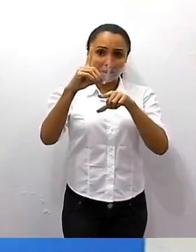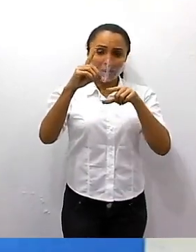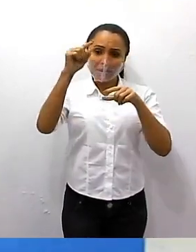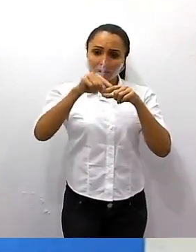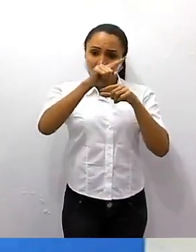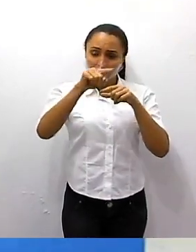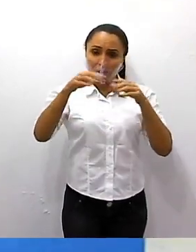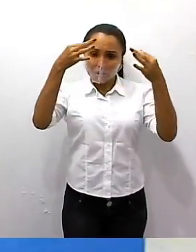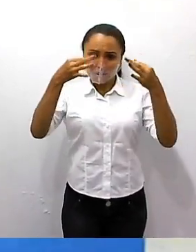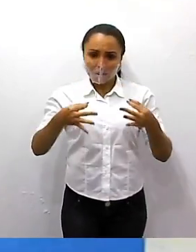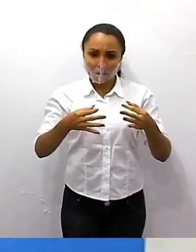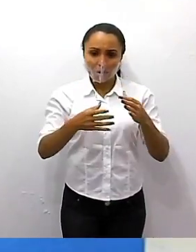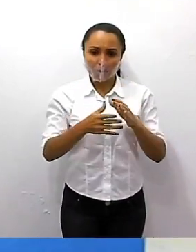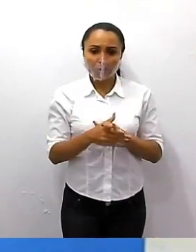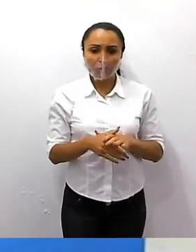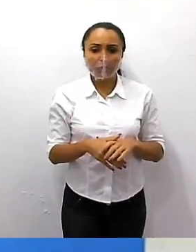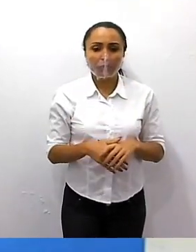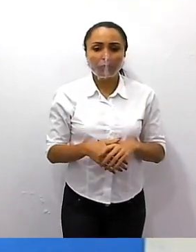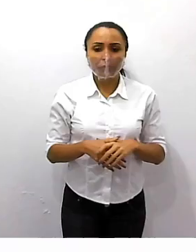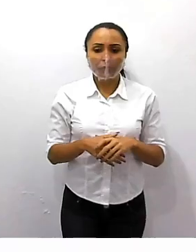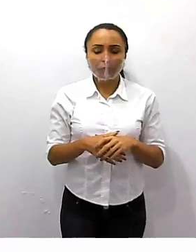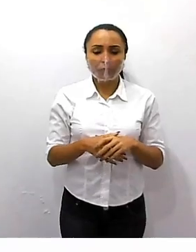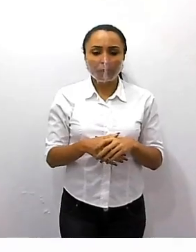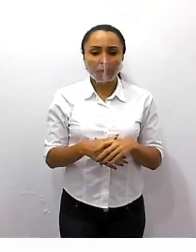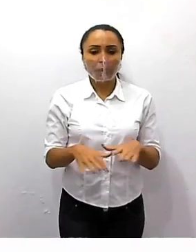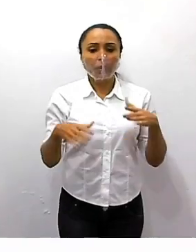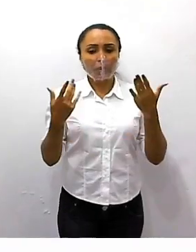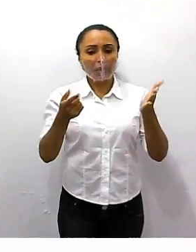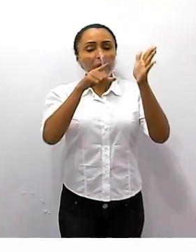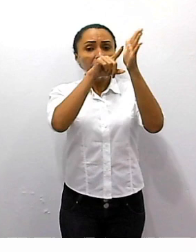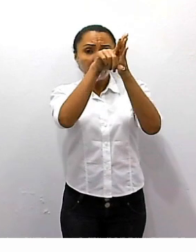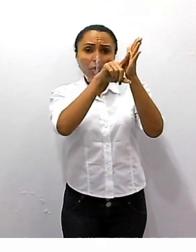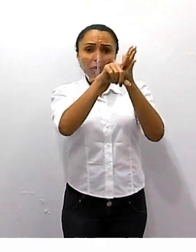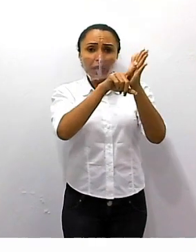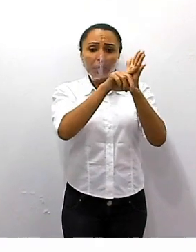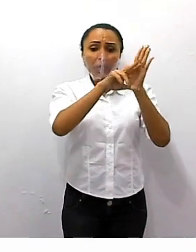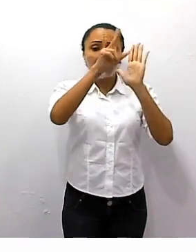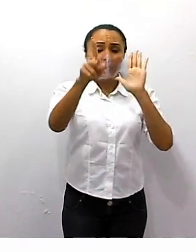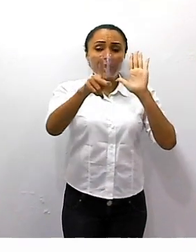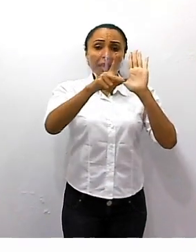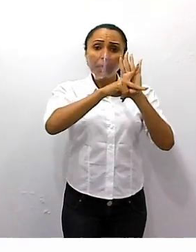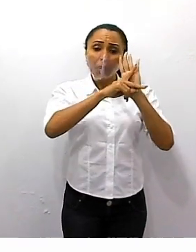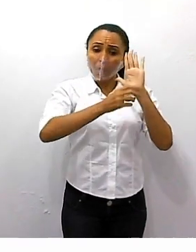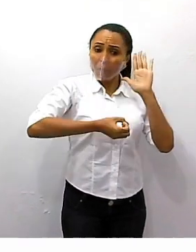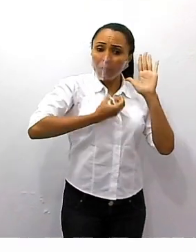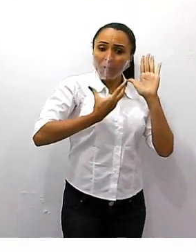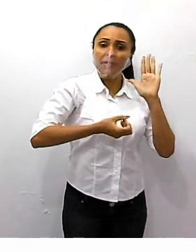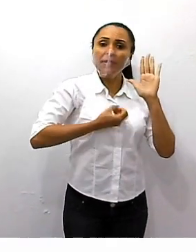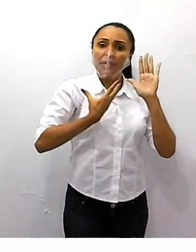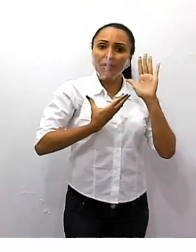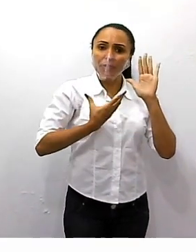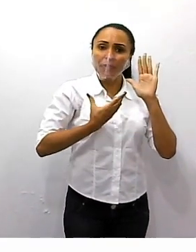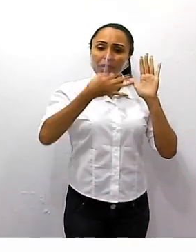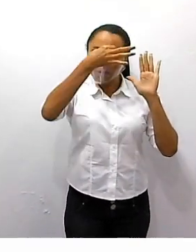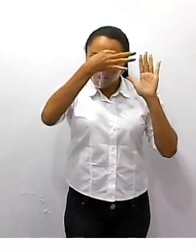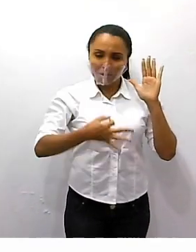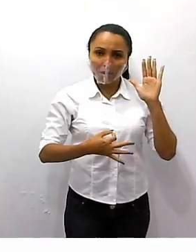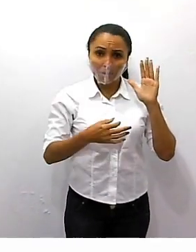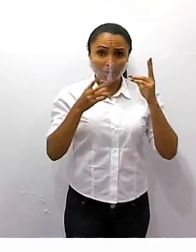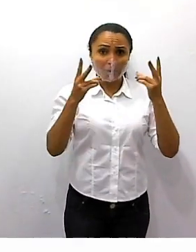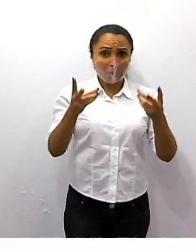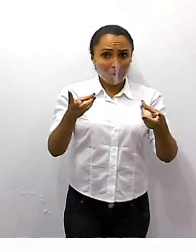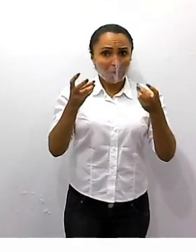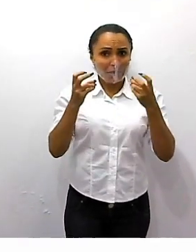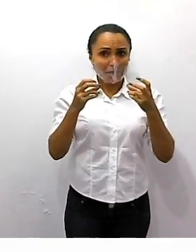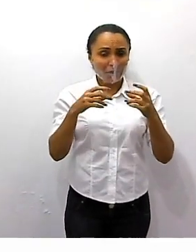o questionamento, Aninha, pode encher a tela para todo mundo? O questionamento da própria poesia. Percebam, não